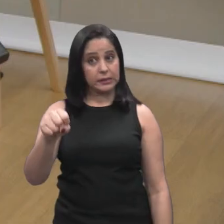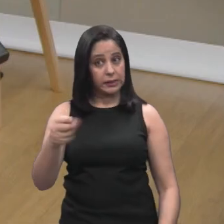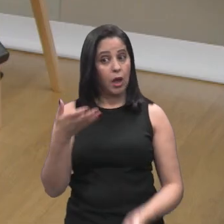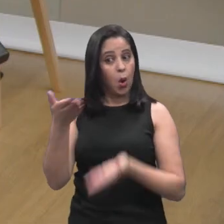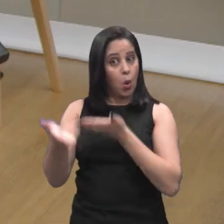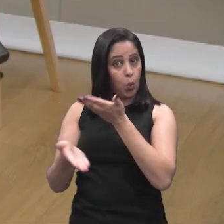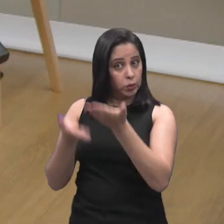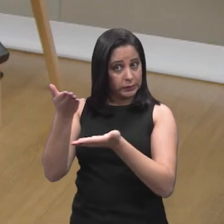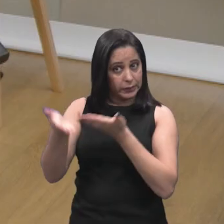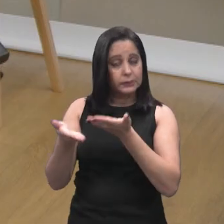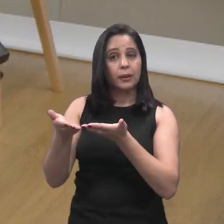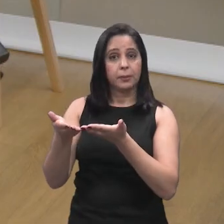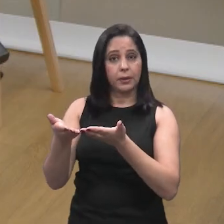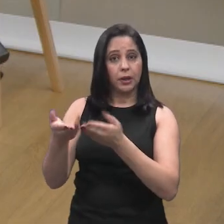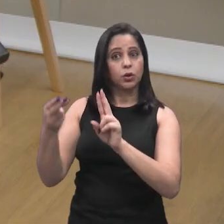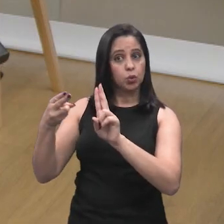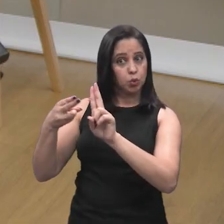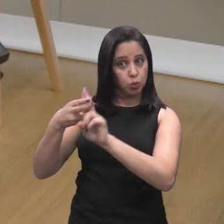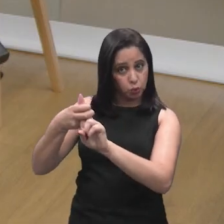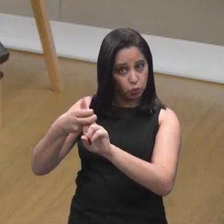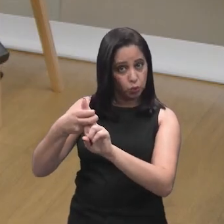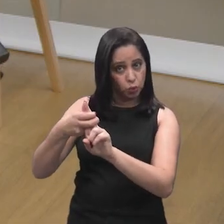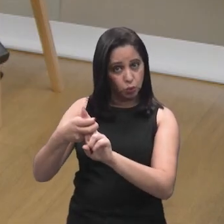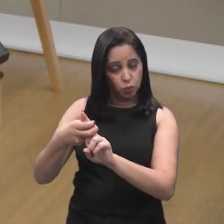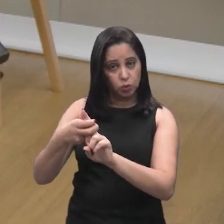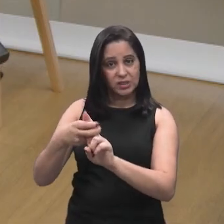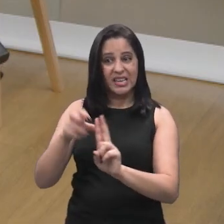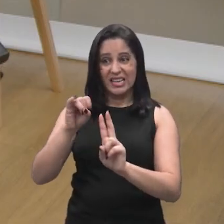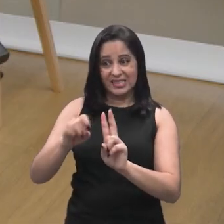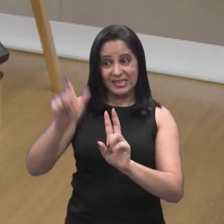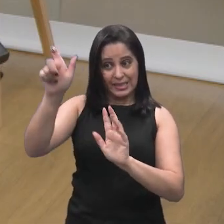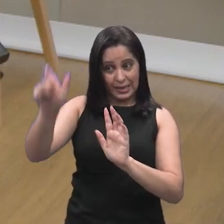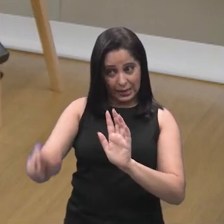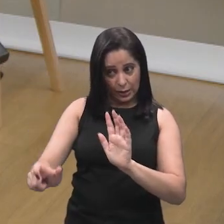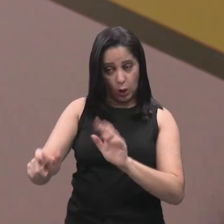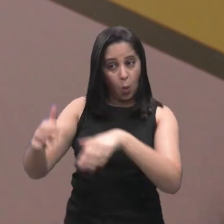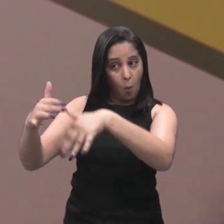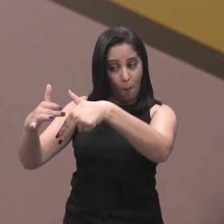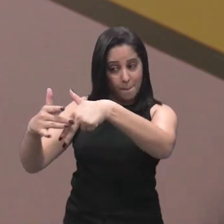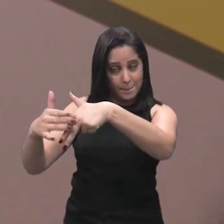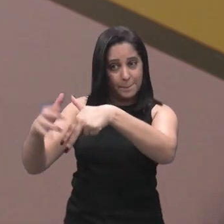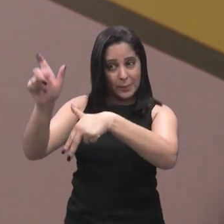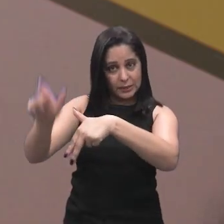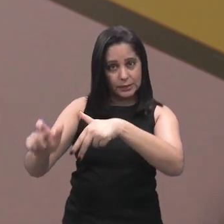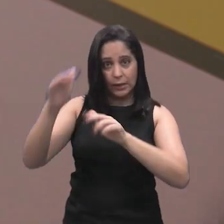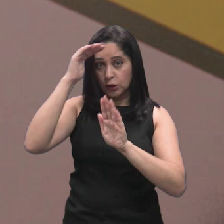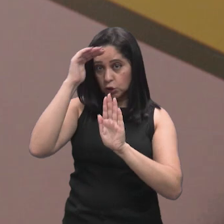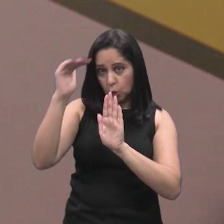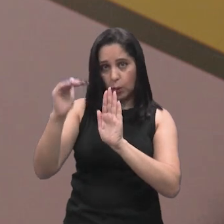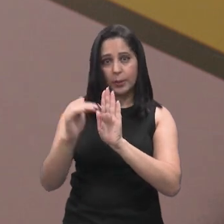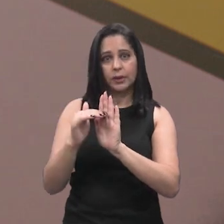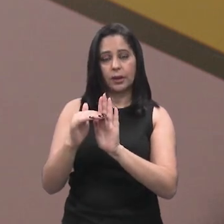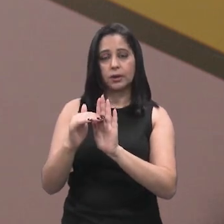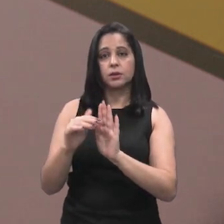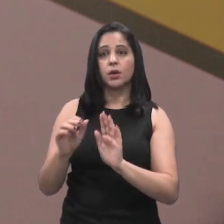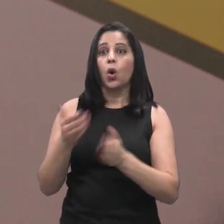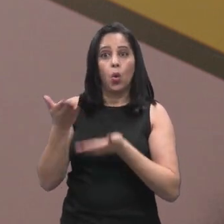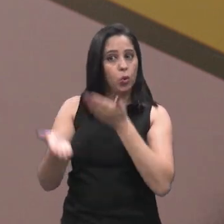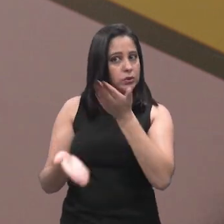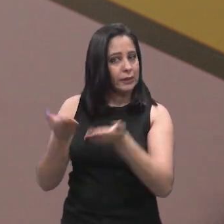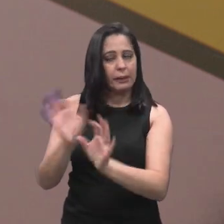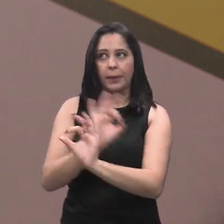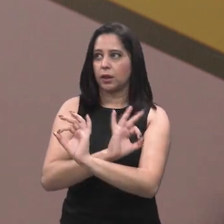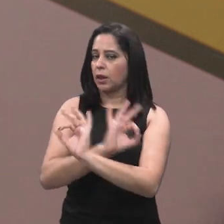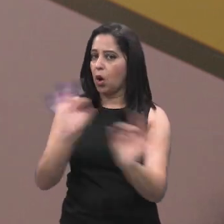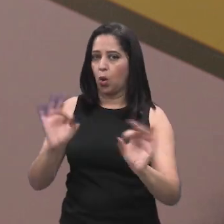avalia o tratamento? É bem completo nesse sentido? Sim, sim. O tratamento, desde que seguido de acordo com o